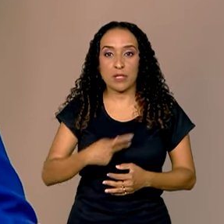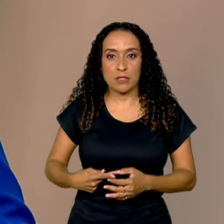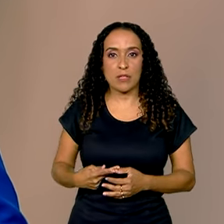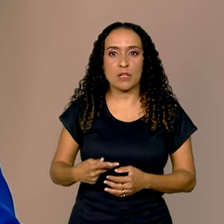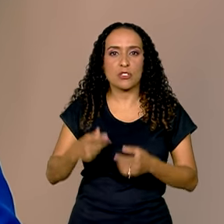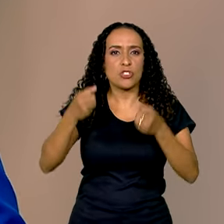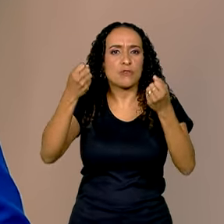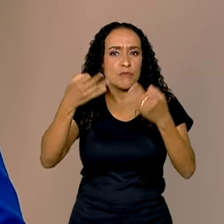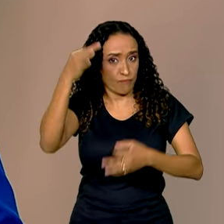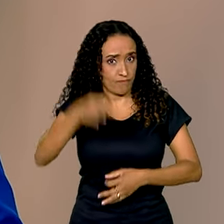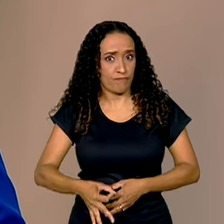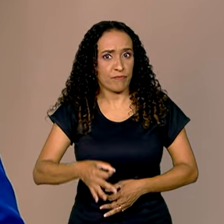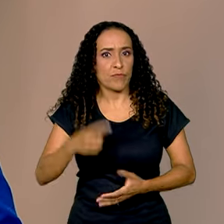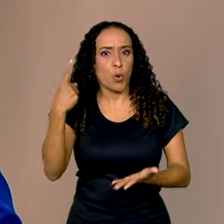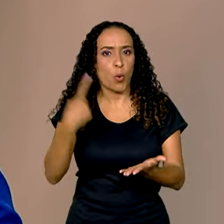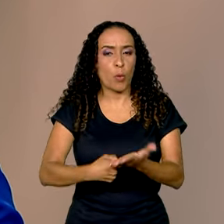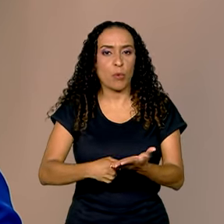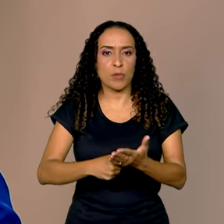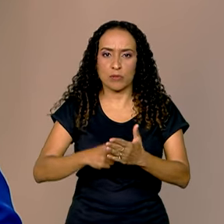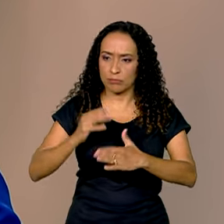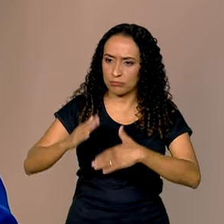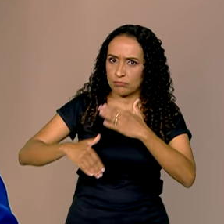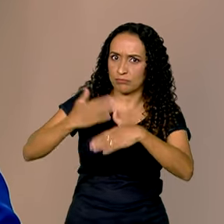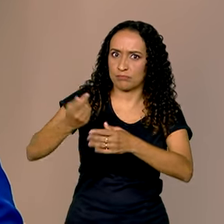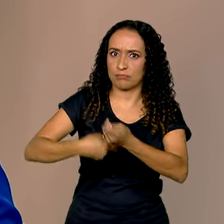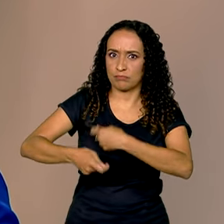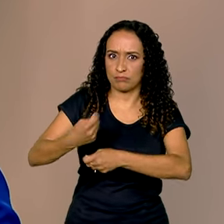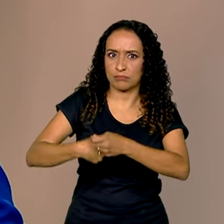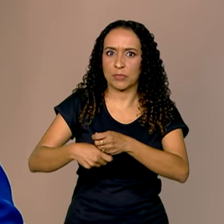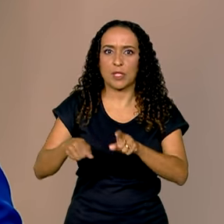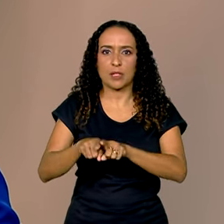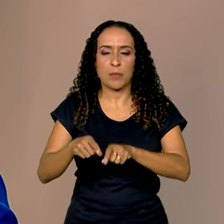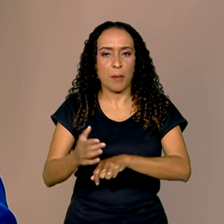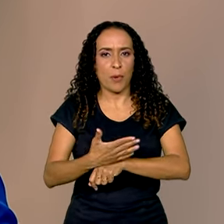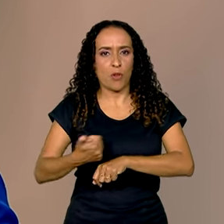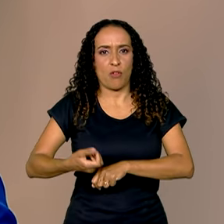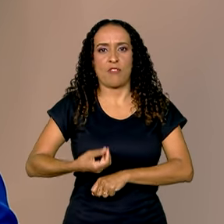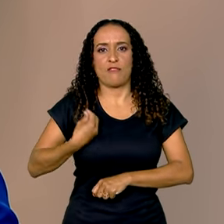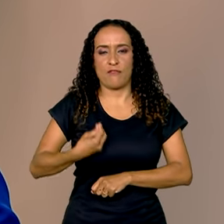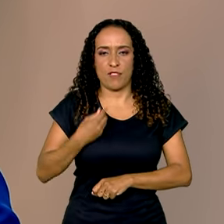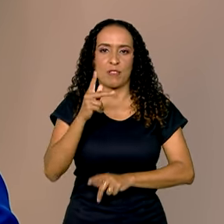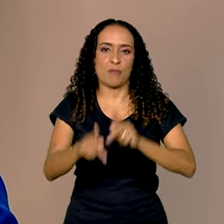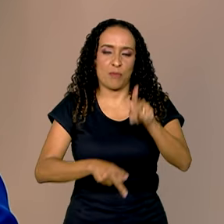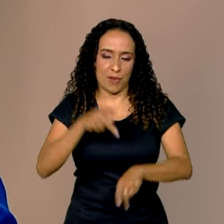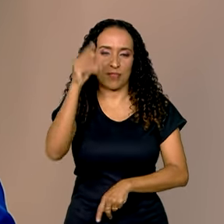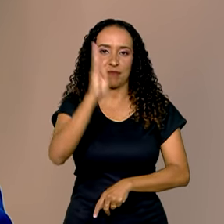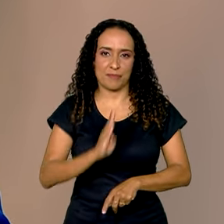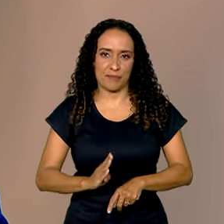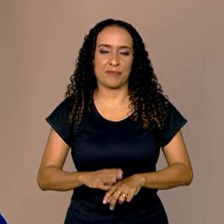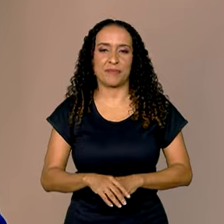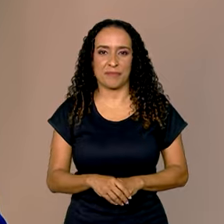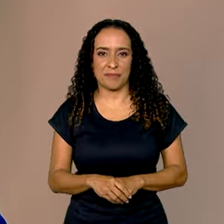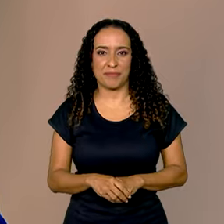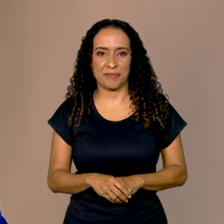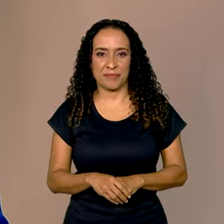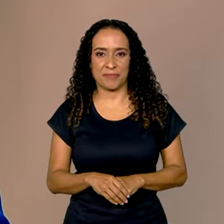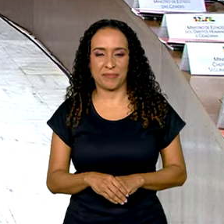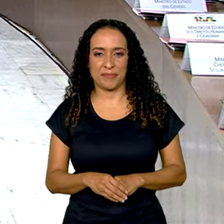presidente reafirmou o compromisso pelo crescimento econômico e pela melhoria de vida da população